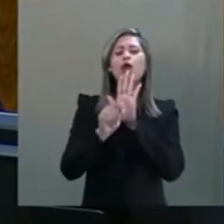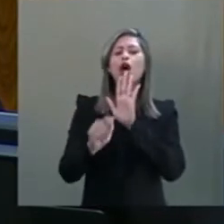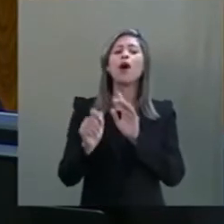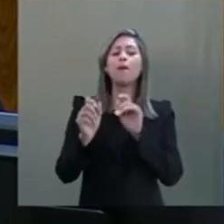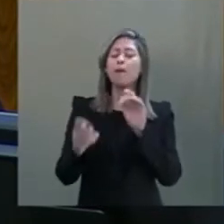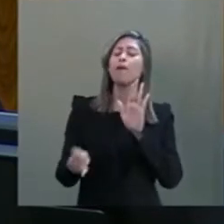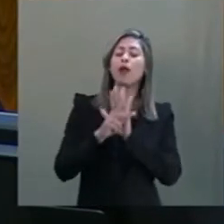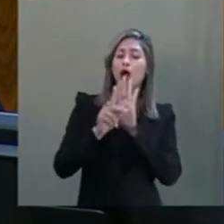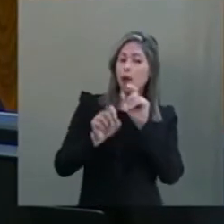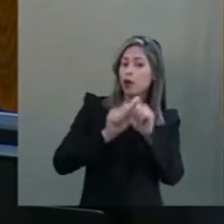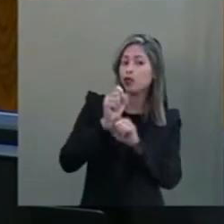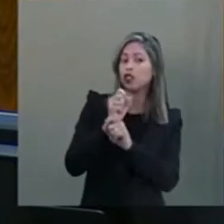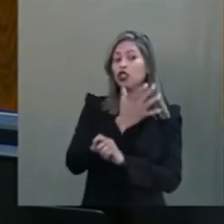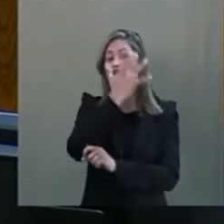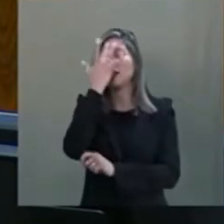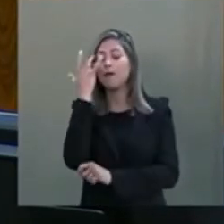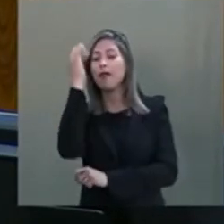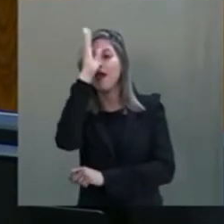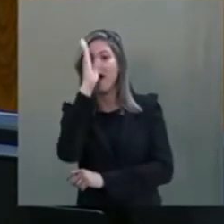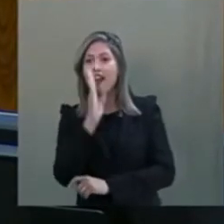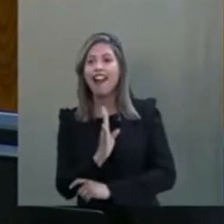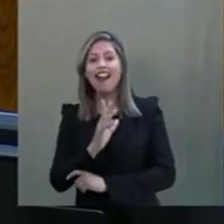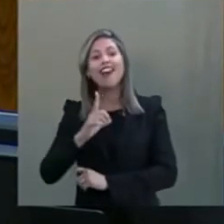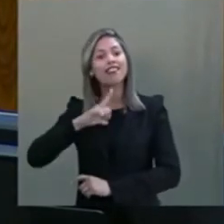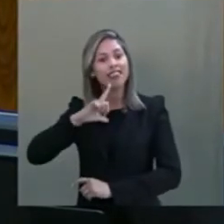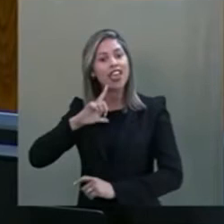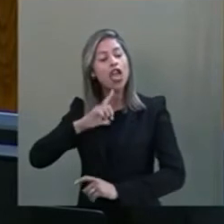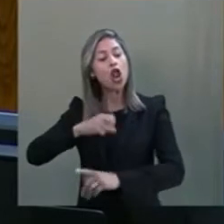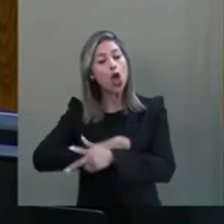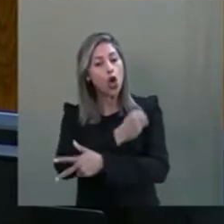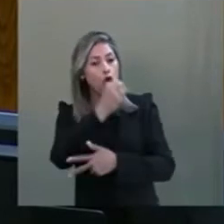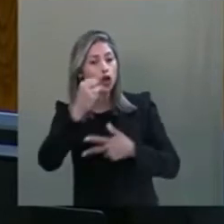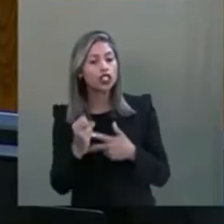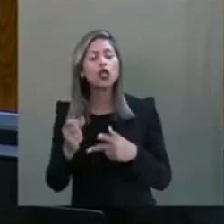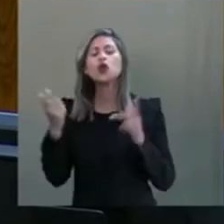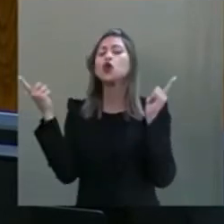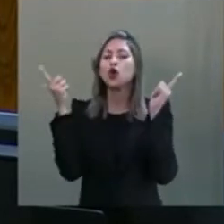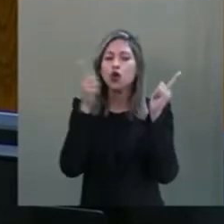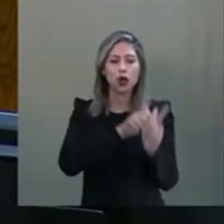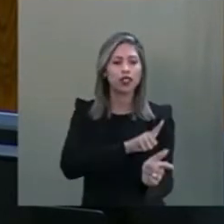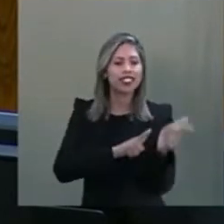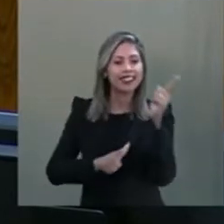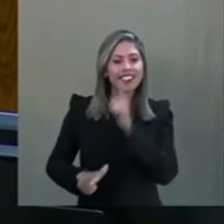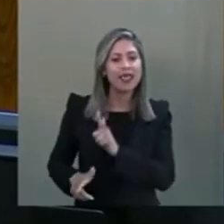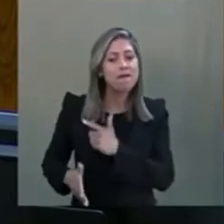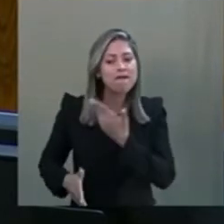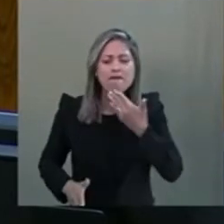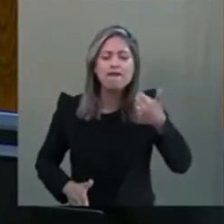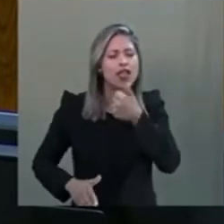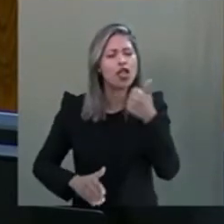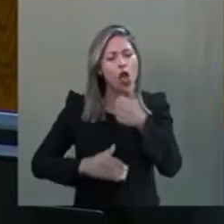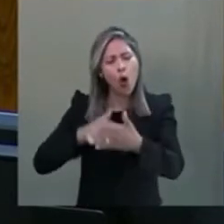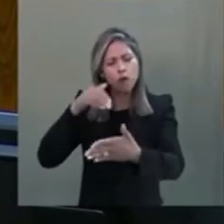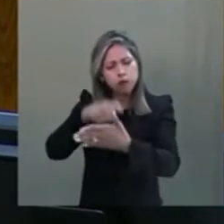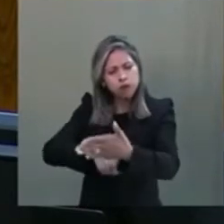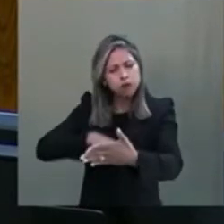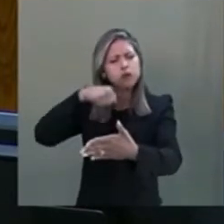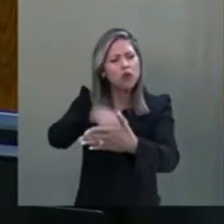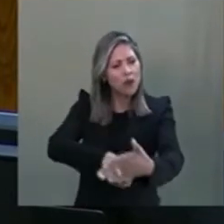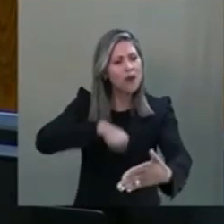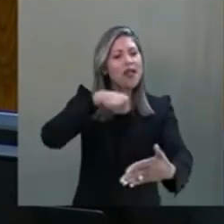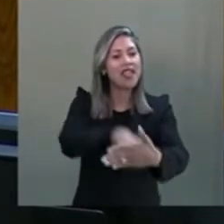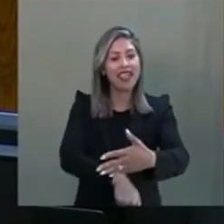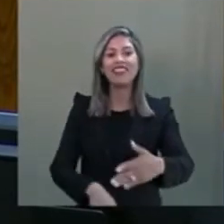aos poderes constituídos, serviram e servirão para enfrentarmos